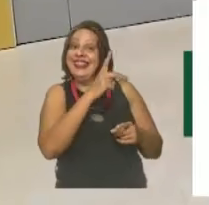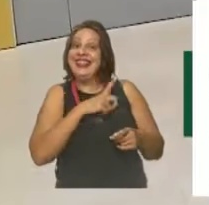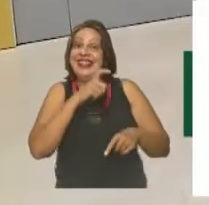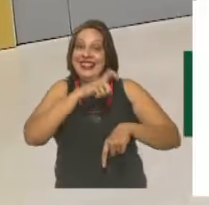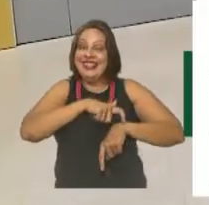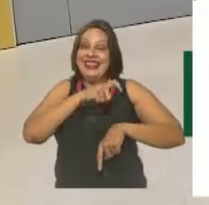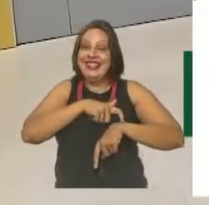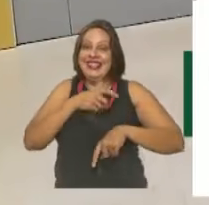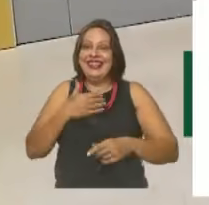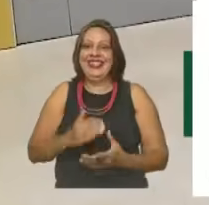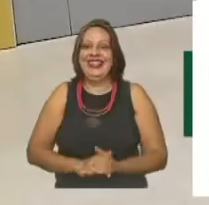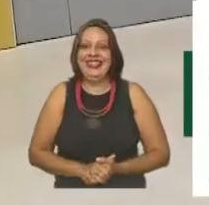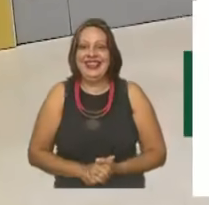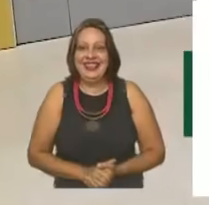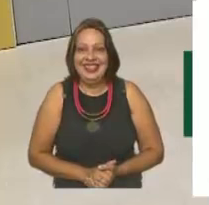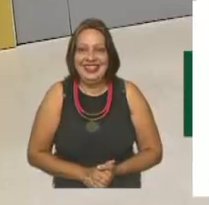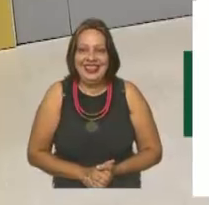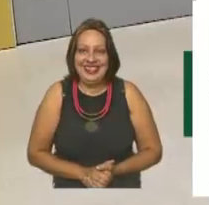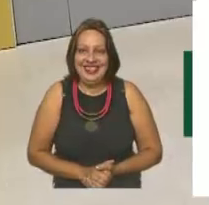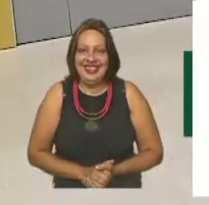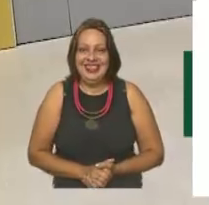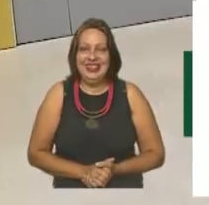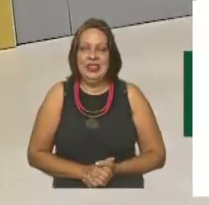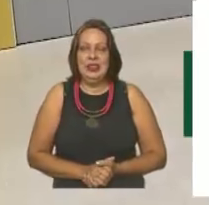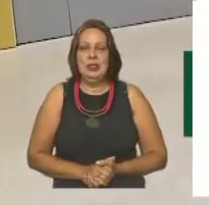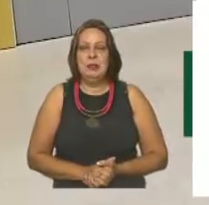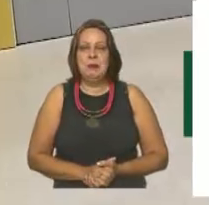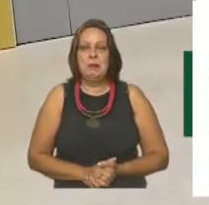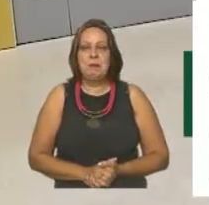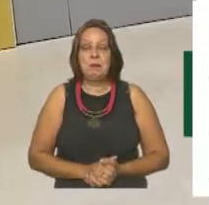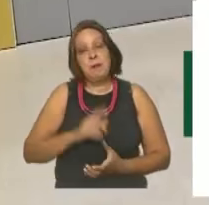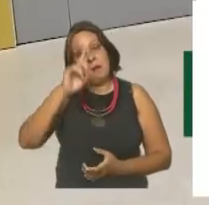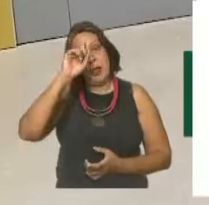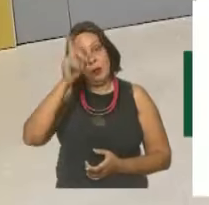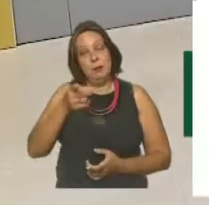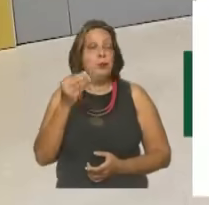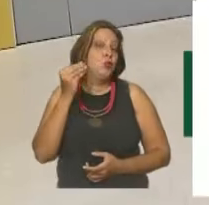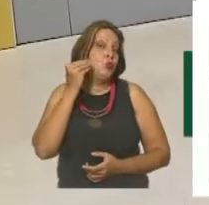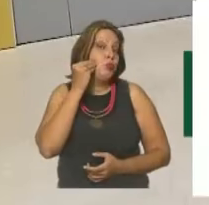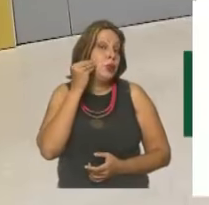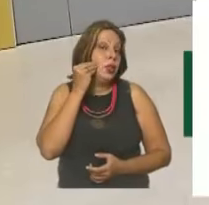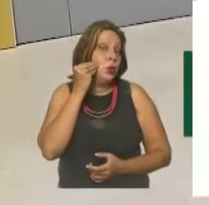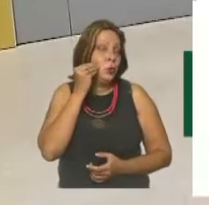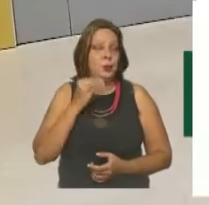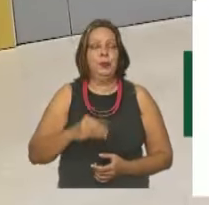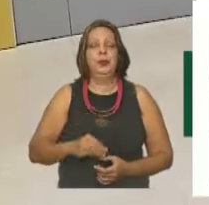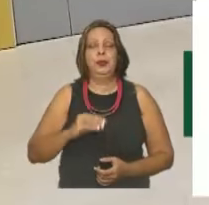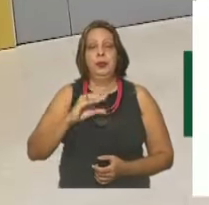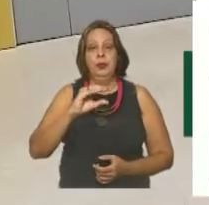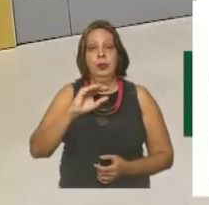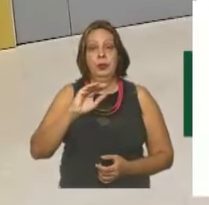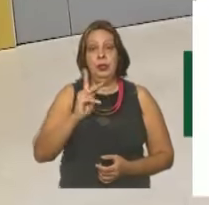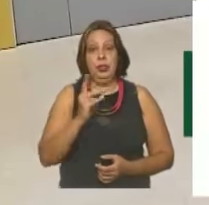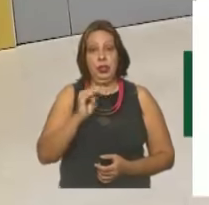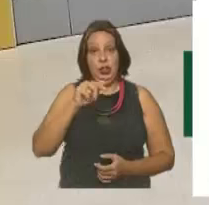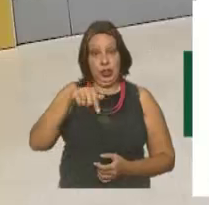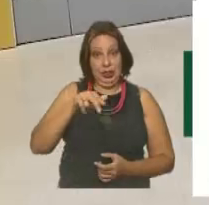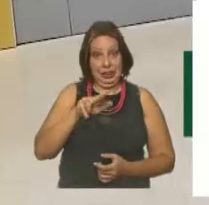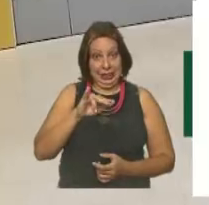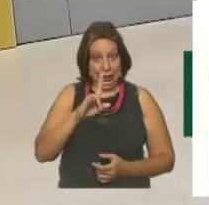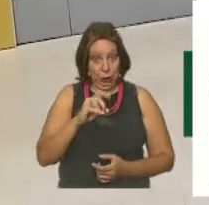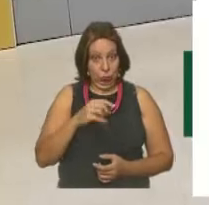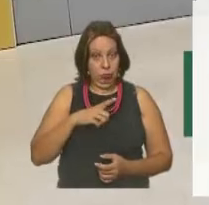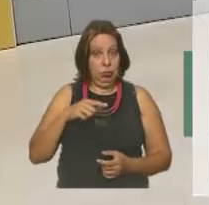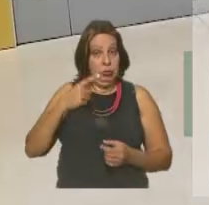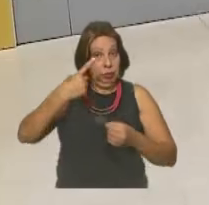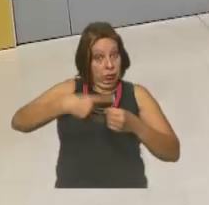bem. Tá chegando. Ó, mandar um beijo também pra Chiquinho, lá em Lagarto, que não perde o nosso